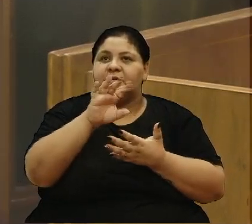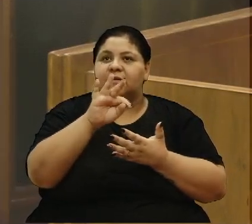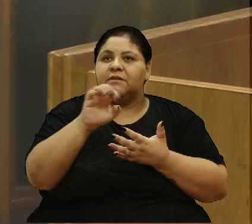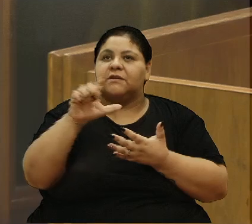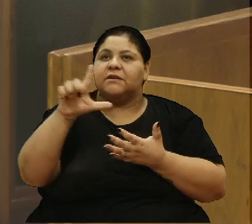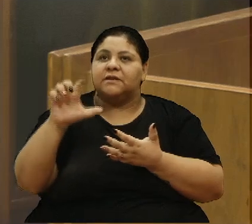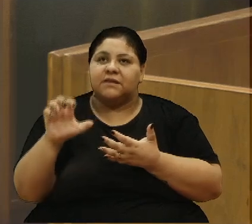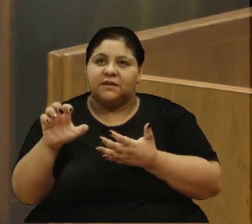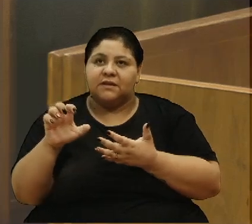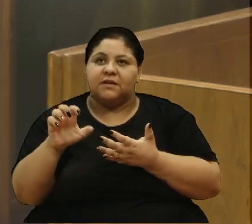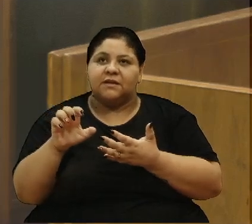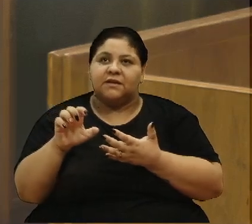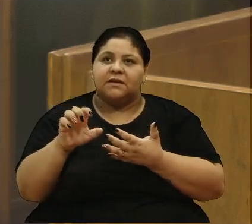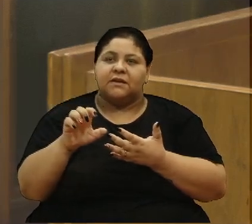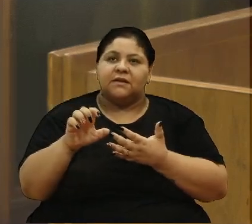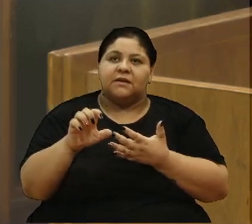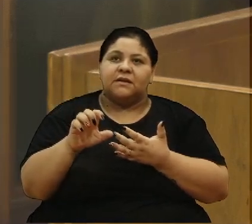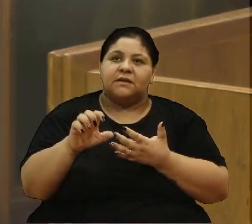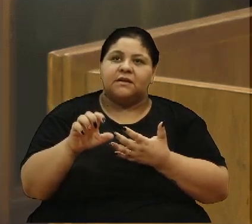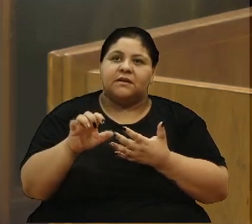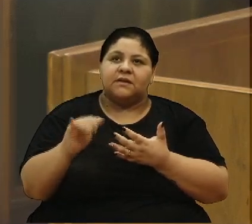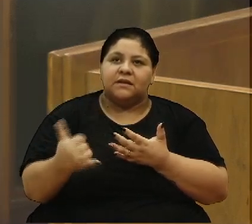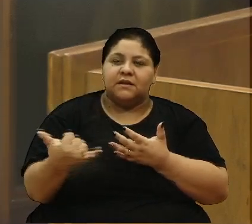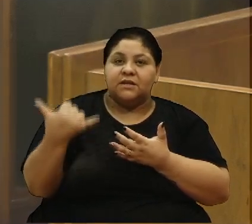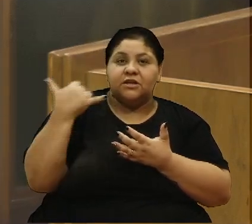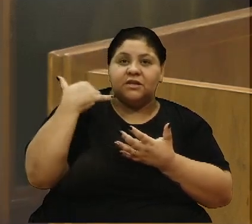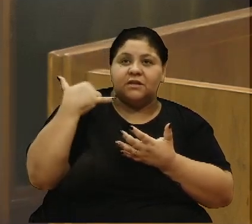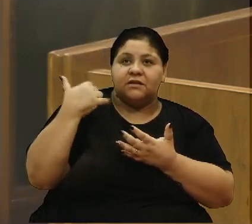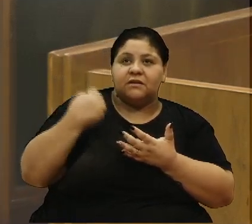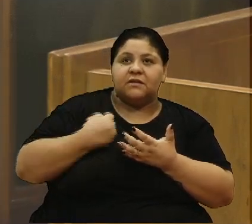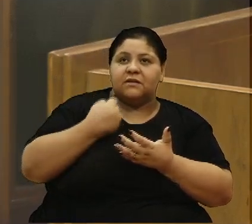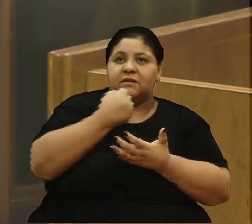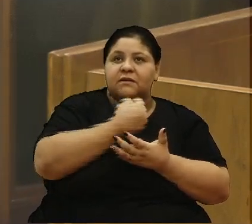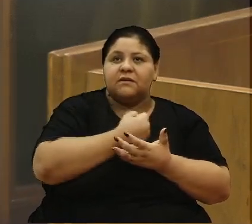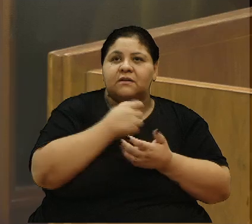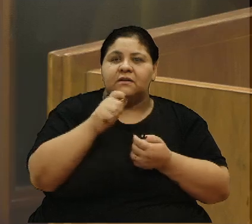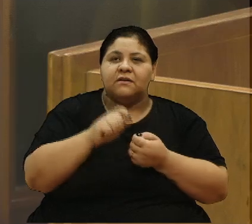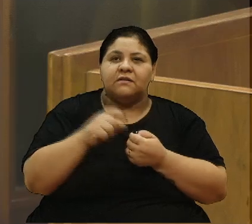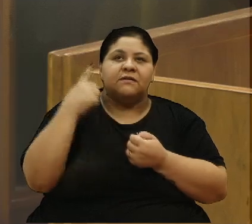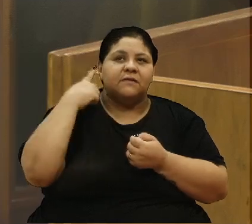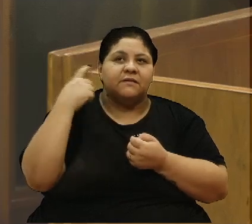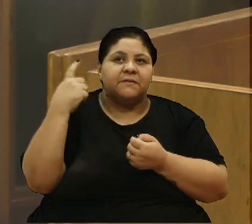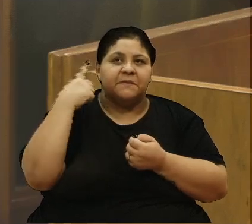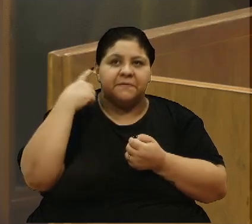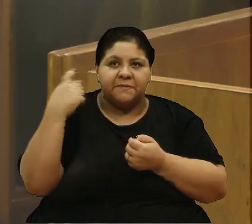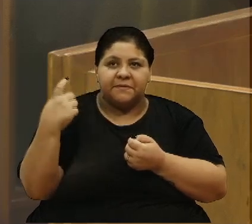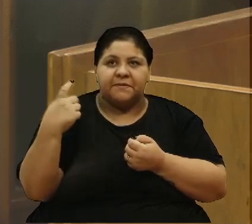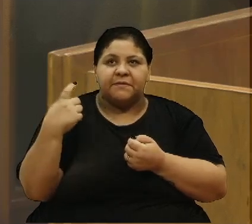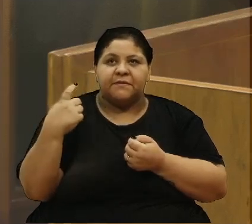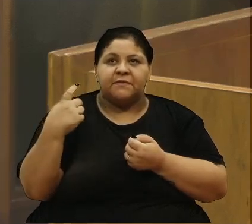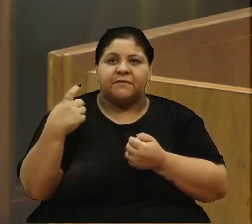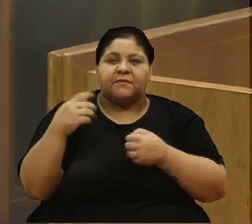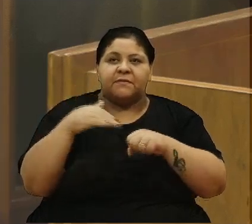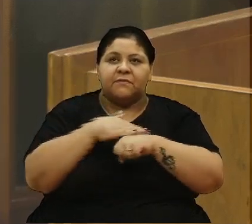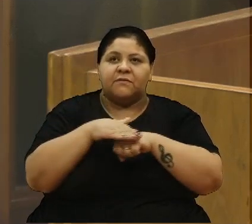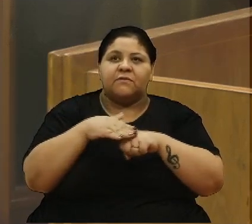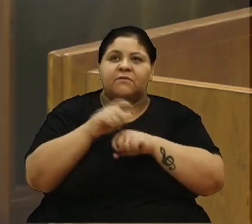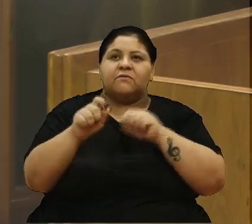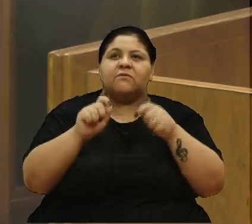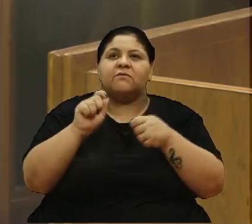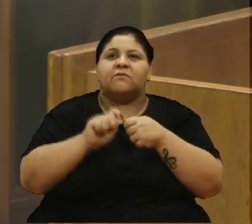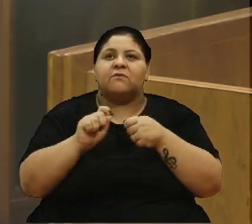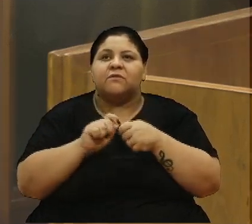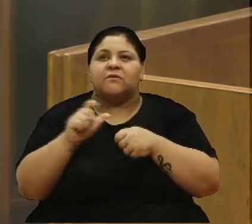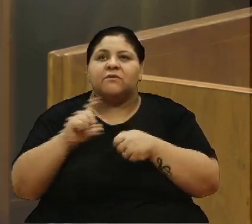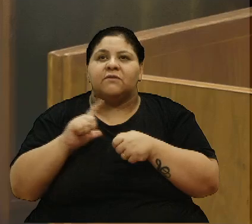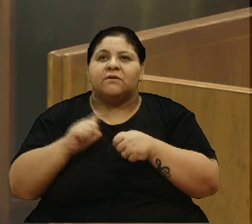RBS TV. A gente liga todo mundo para o mesmo número e faz uma áudio, né, conferência, conversando com todo mundo. O que a gente vai fazer? O que